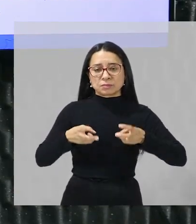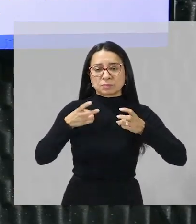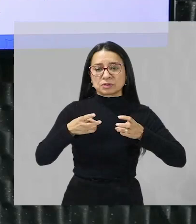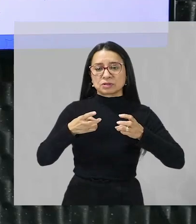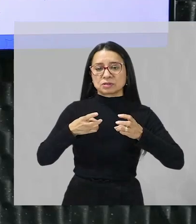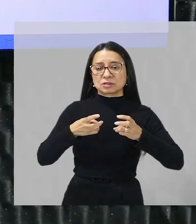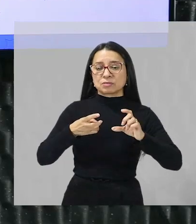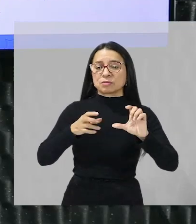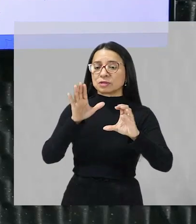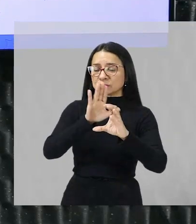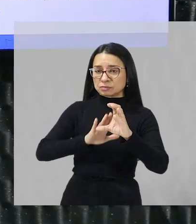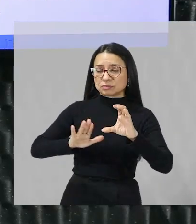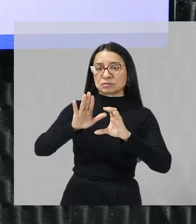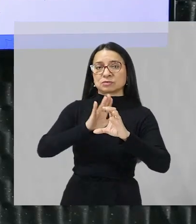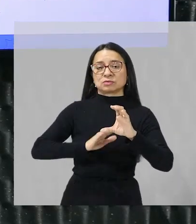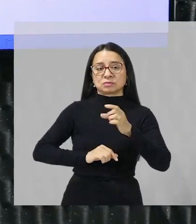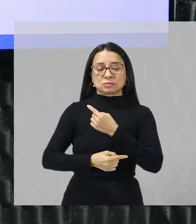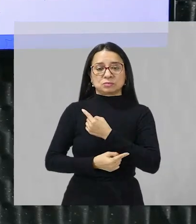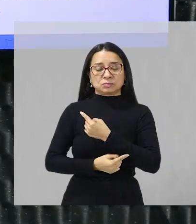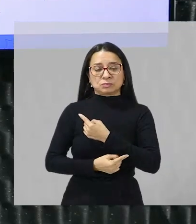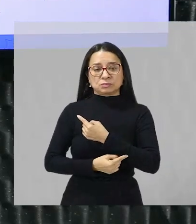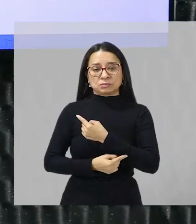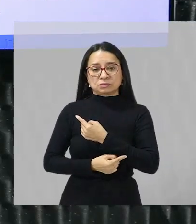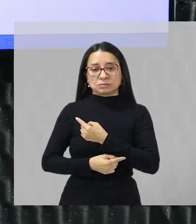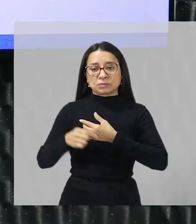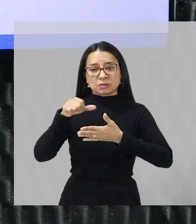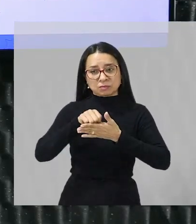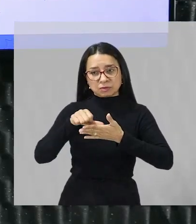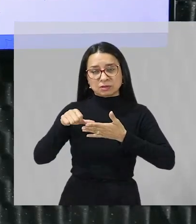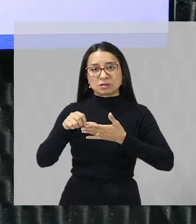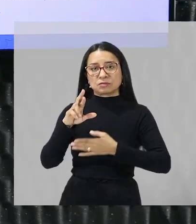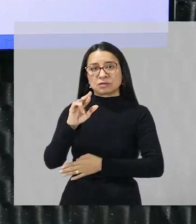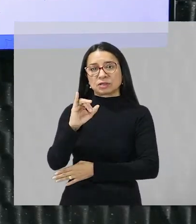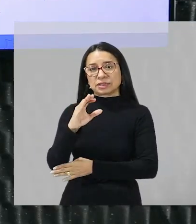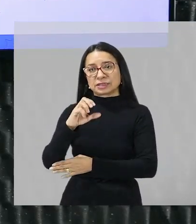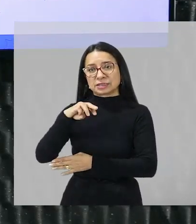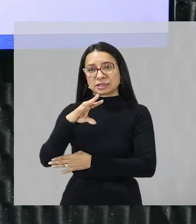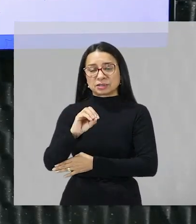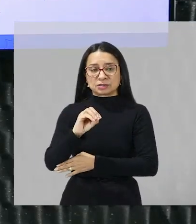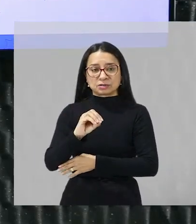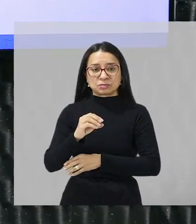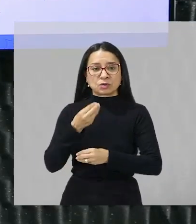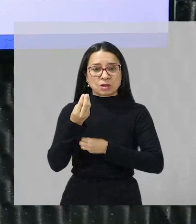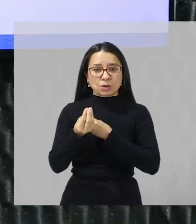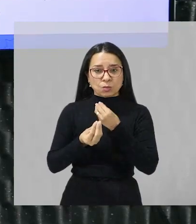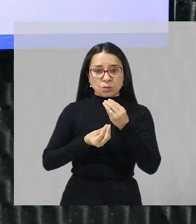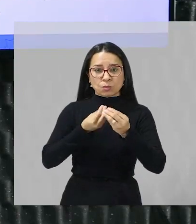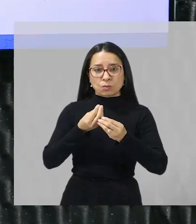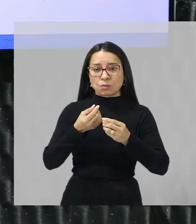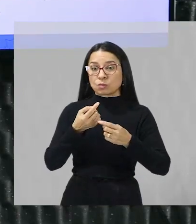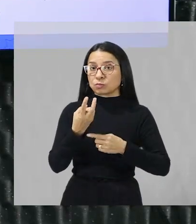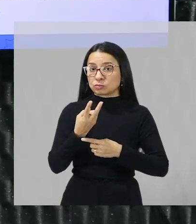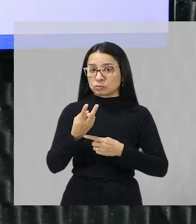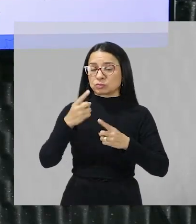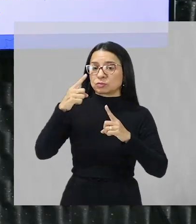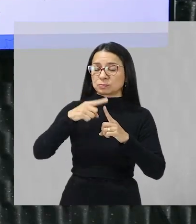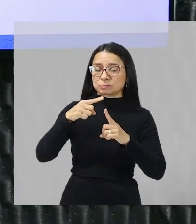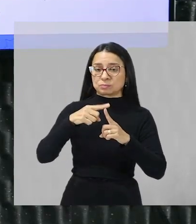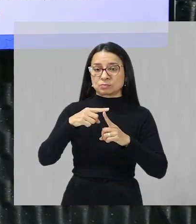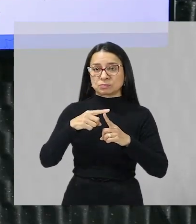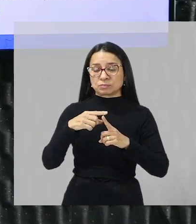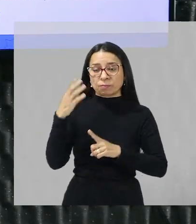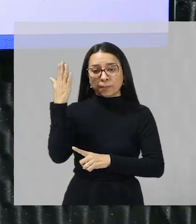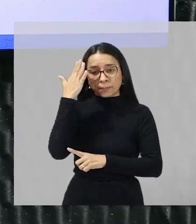também que são diferentes. Só que isso não foi determinado pela natureza, é isso que o texto está dizendo. Isso é uma construção que se deu ao longo do